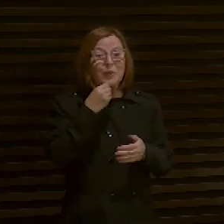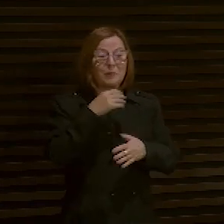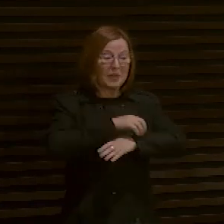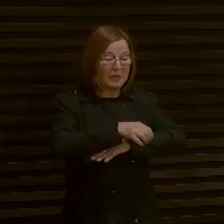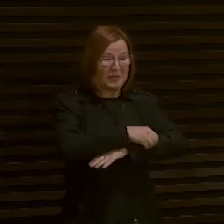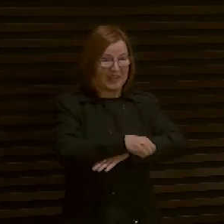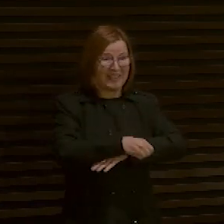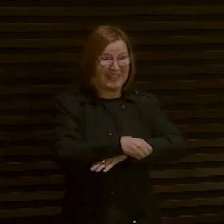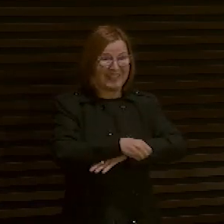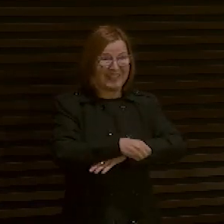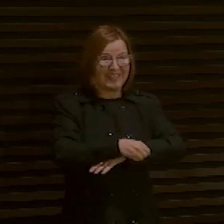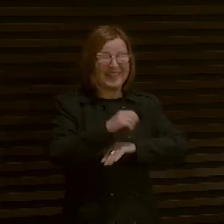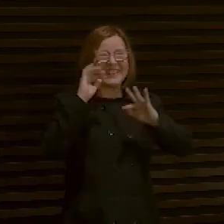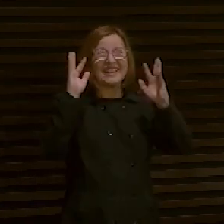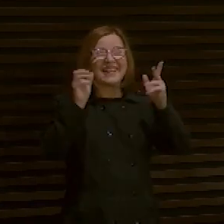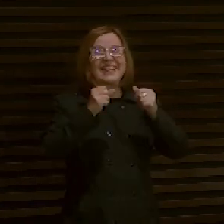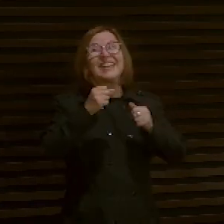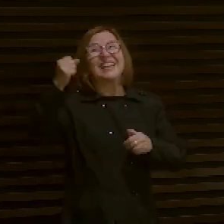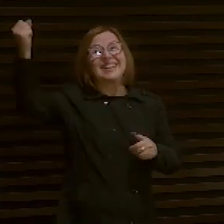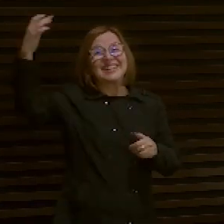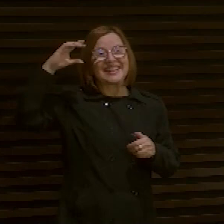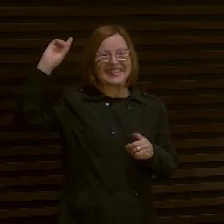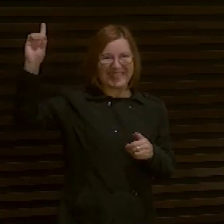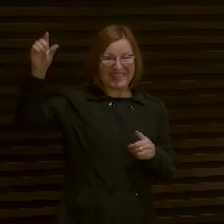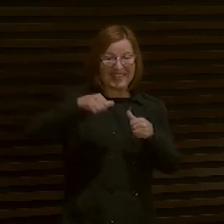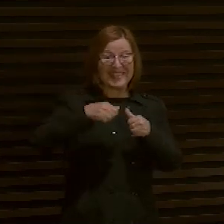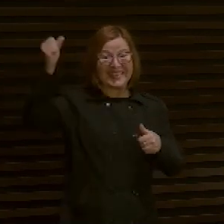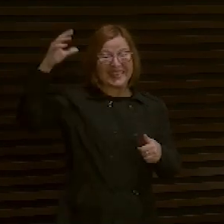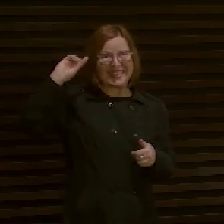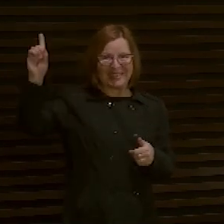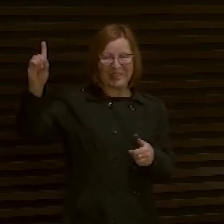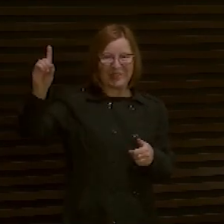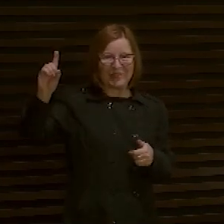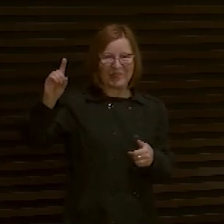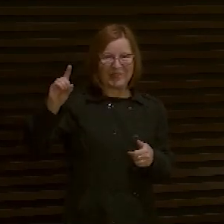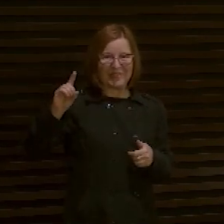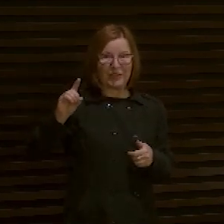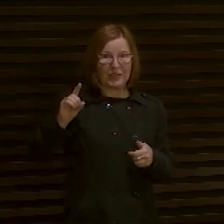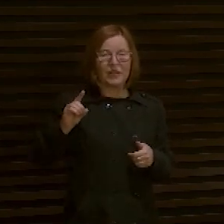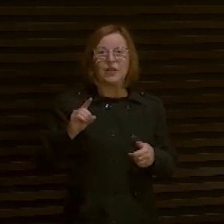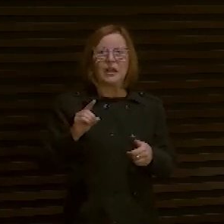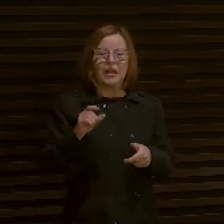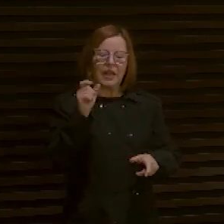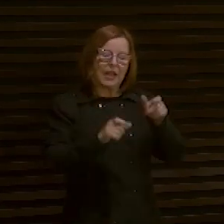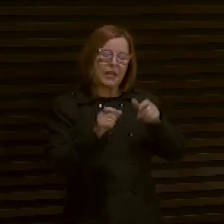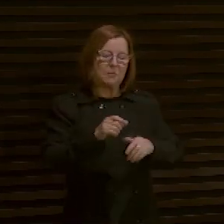graça de Deus. Os leprosos, eles eram os rejeitados dentre os rejeitados.